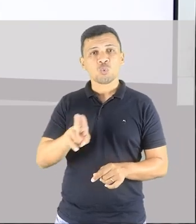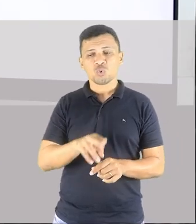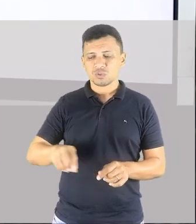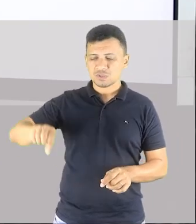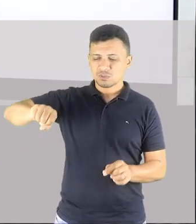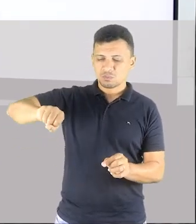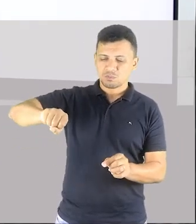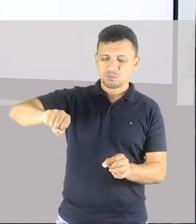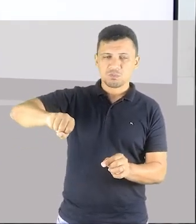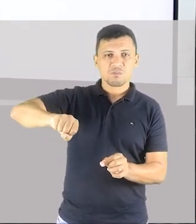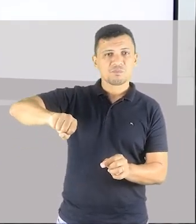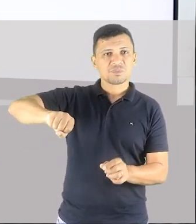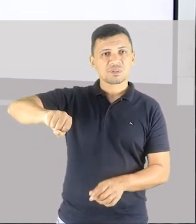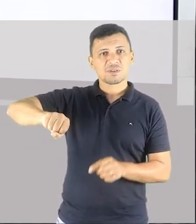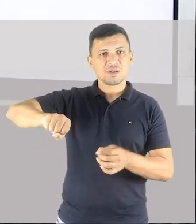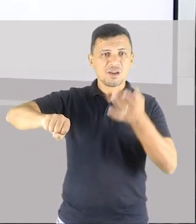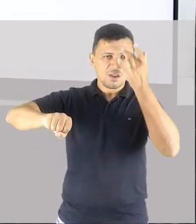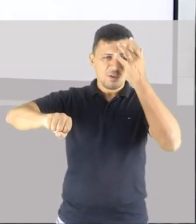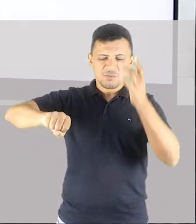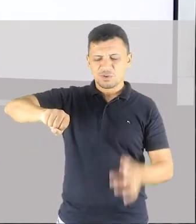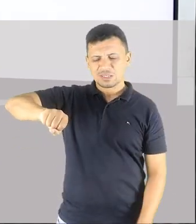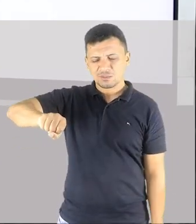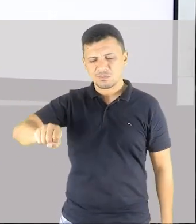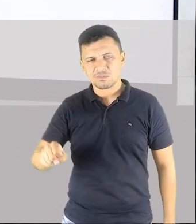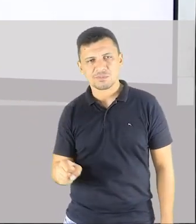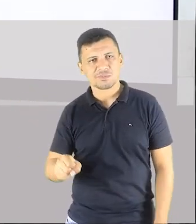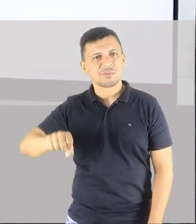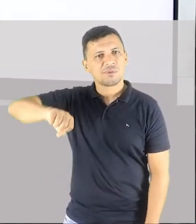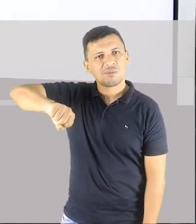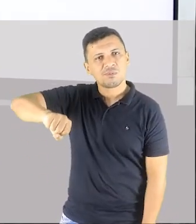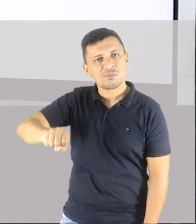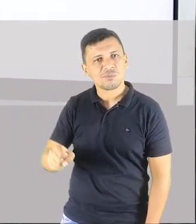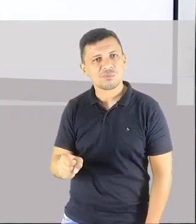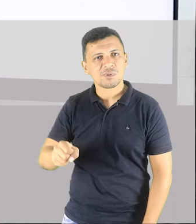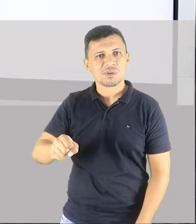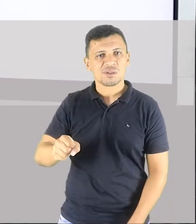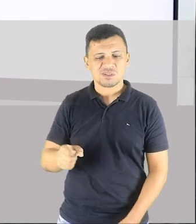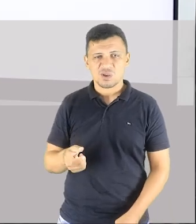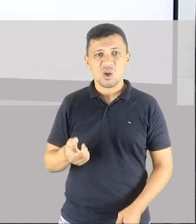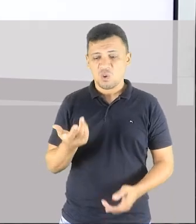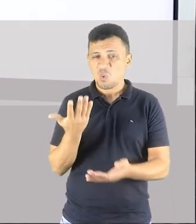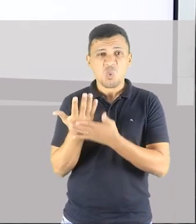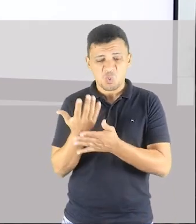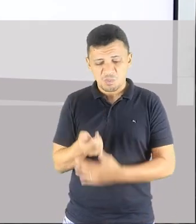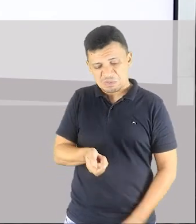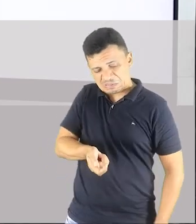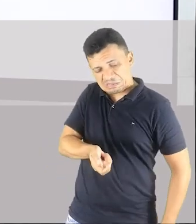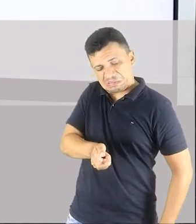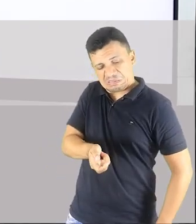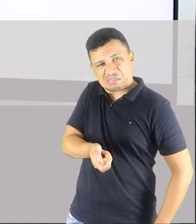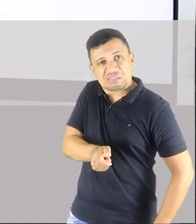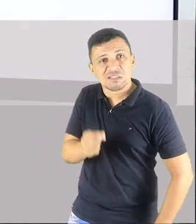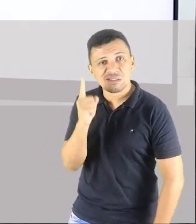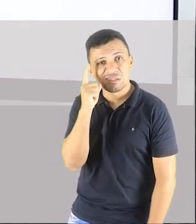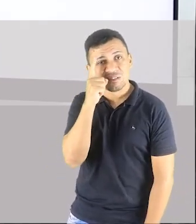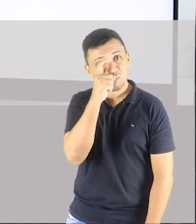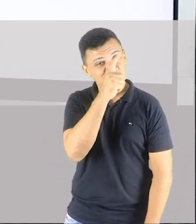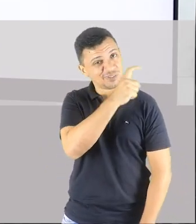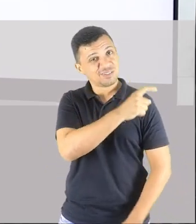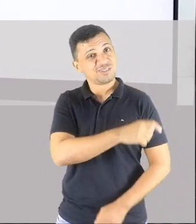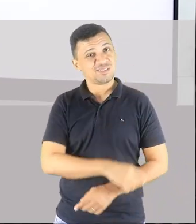chave ficaria muito mais fácil do que você com a própria mão. Tá? E no nosso